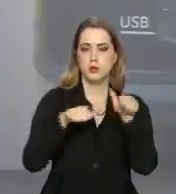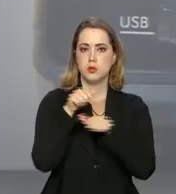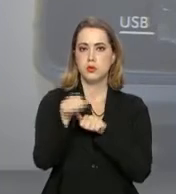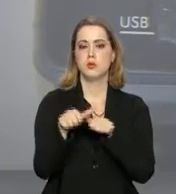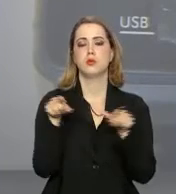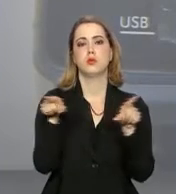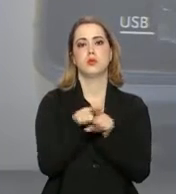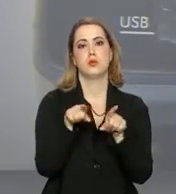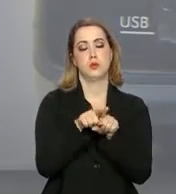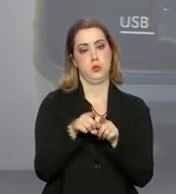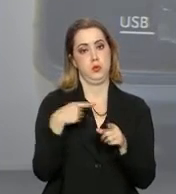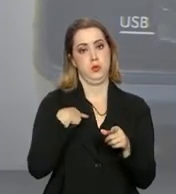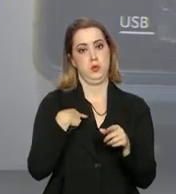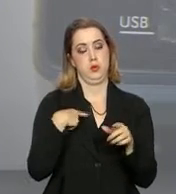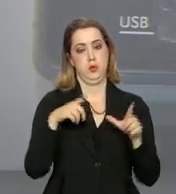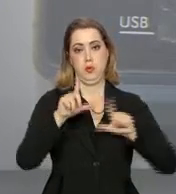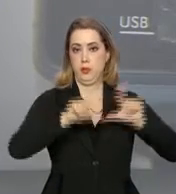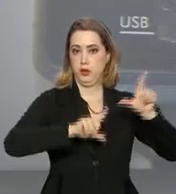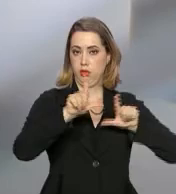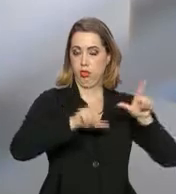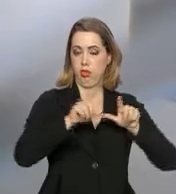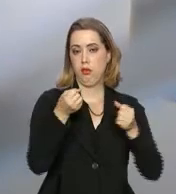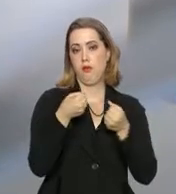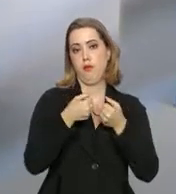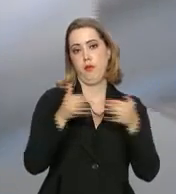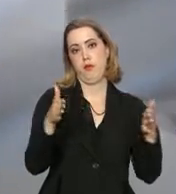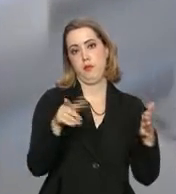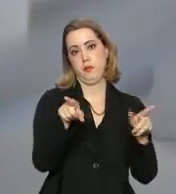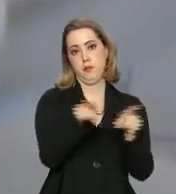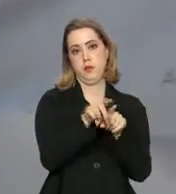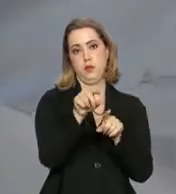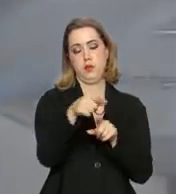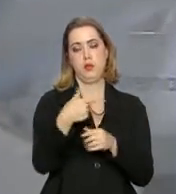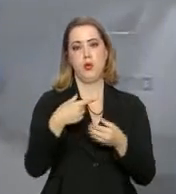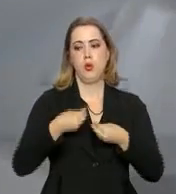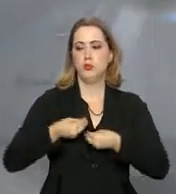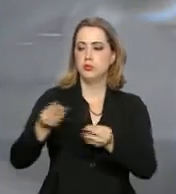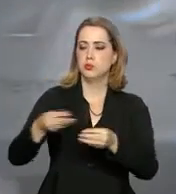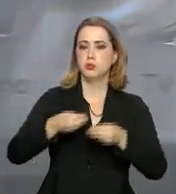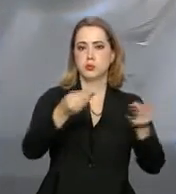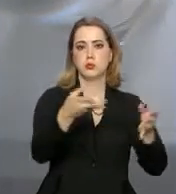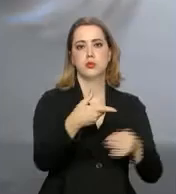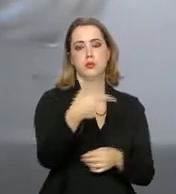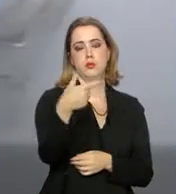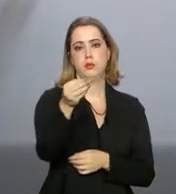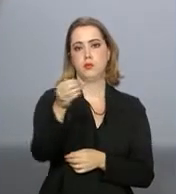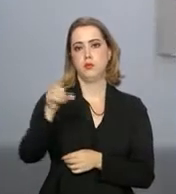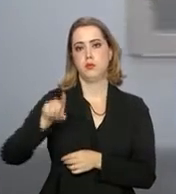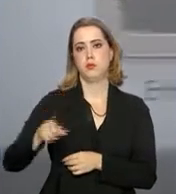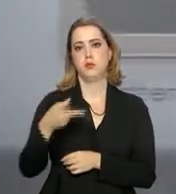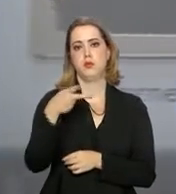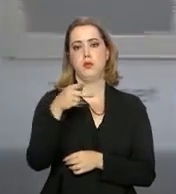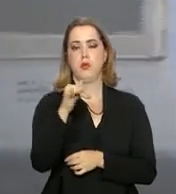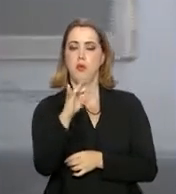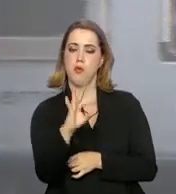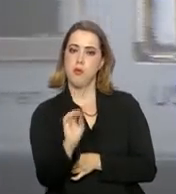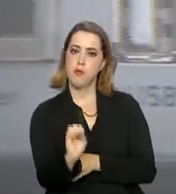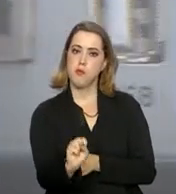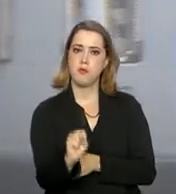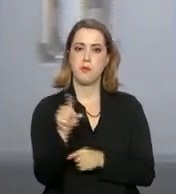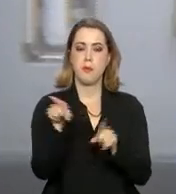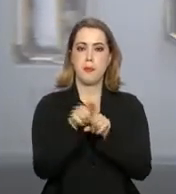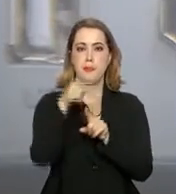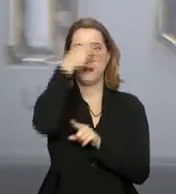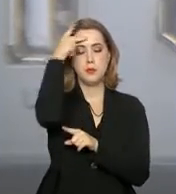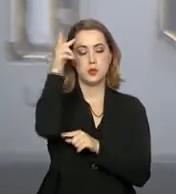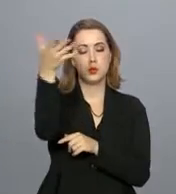de tv aberta o governo federal distribuiu mais de 200 mil kits para a captação do sinal da tv digital para os